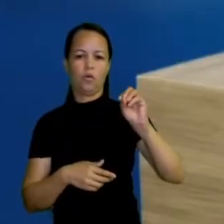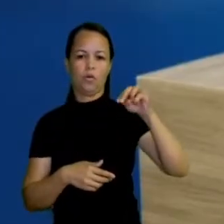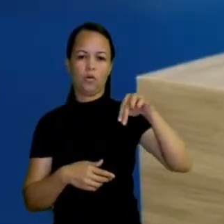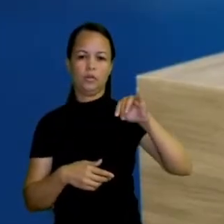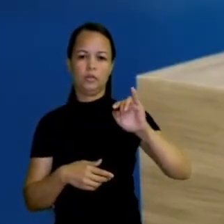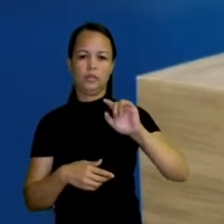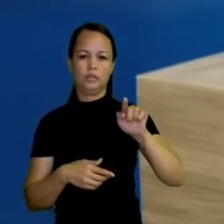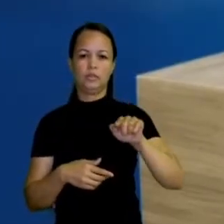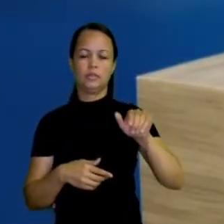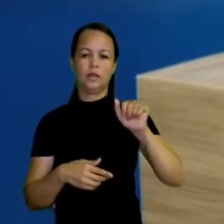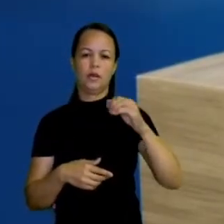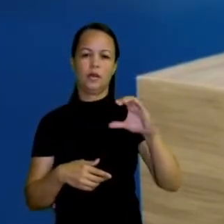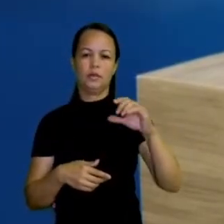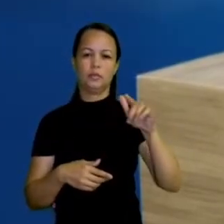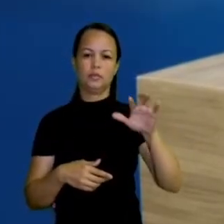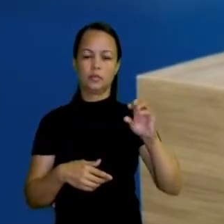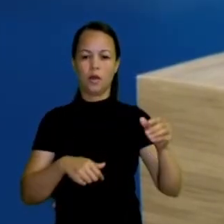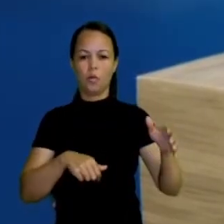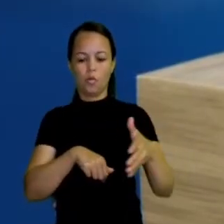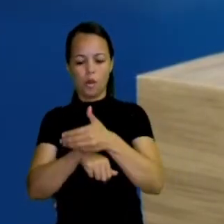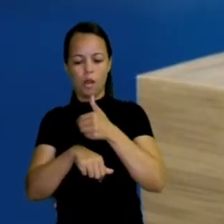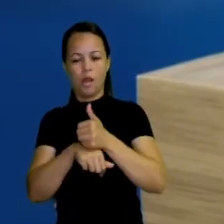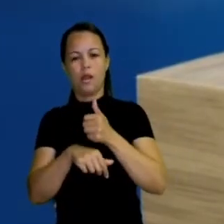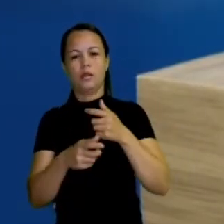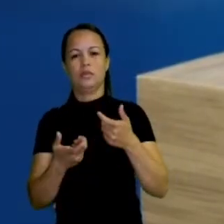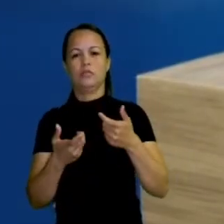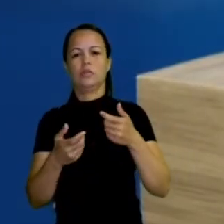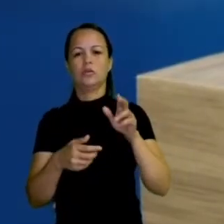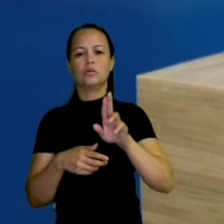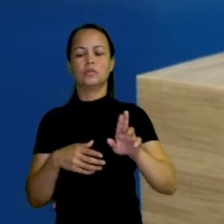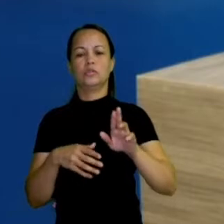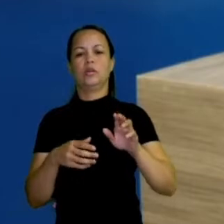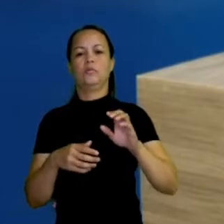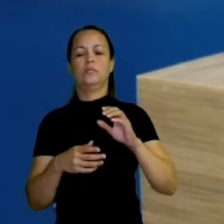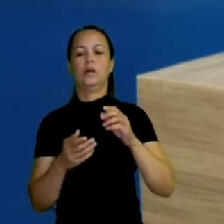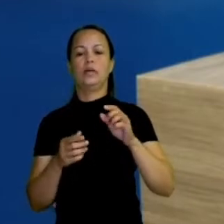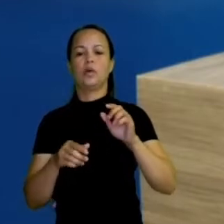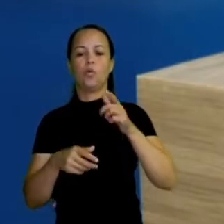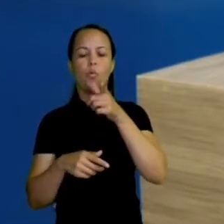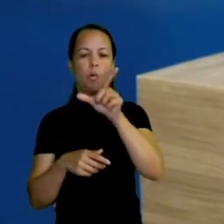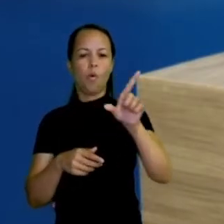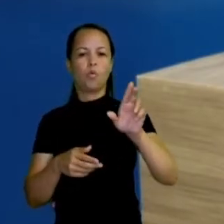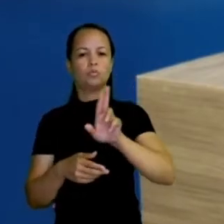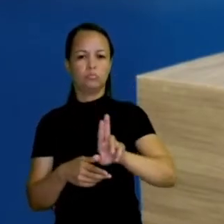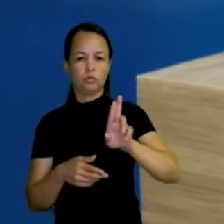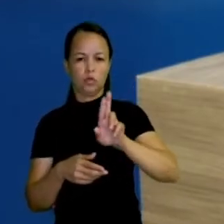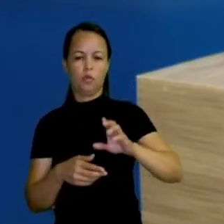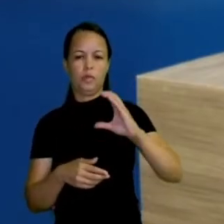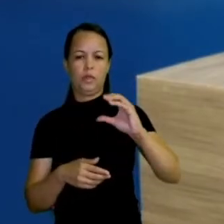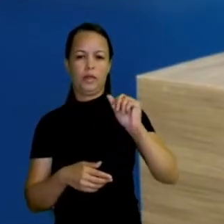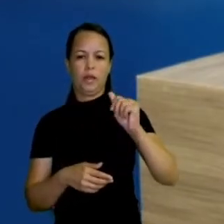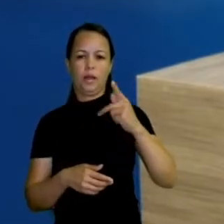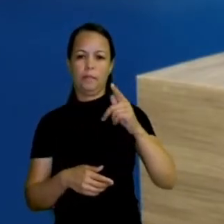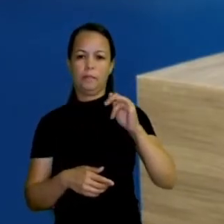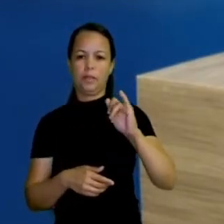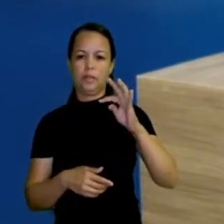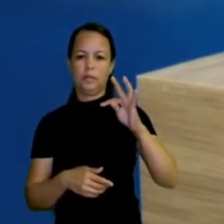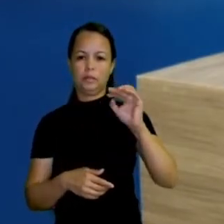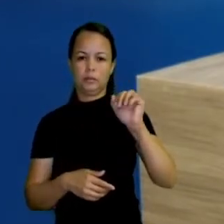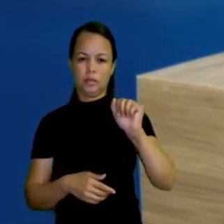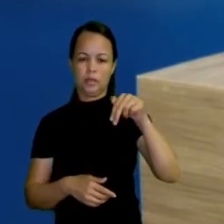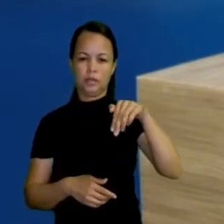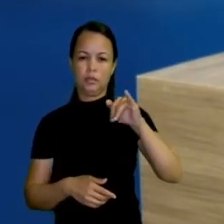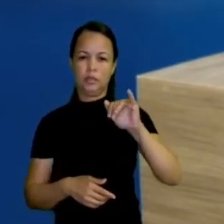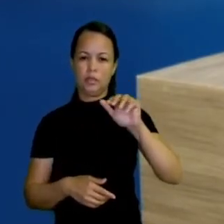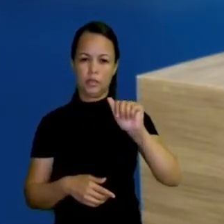existiam divisões. A primeira divisão foi chamada até de capitanias hereditárias, né? Então, cada parte tinha um donatário e